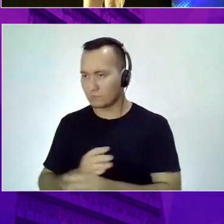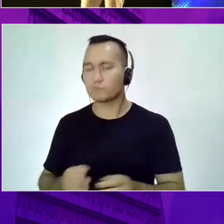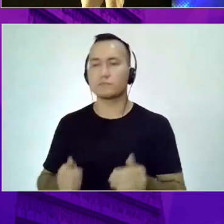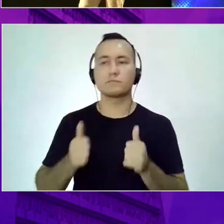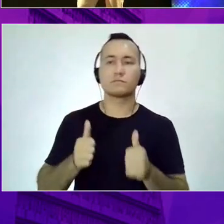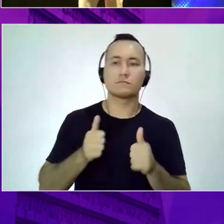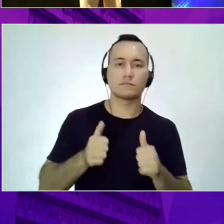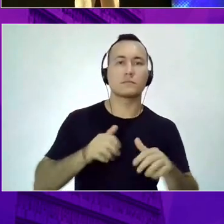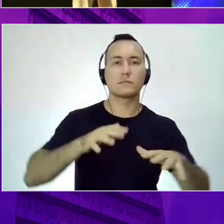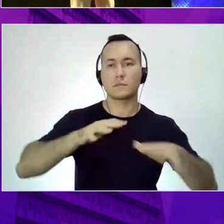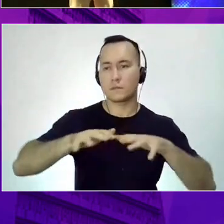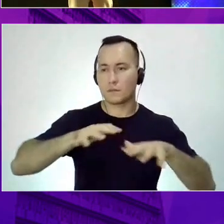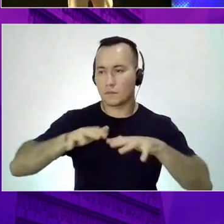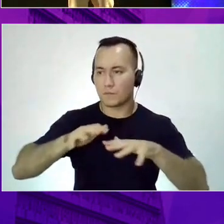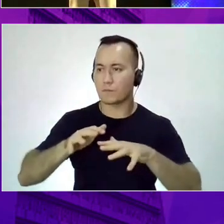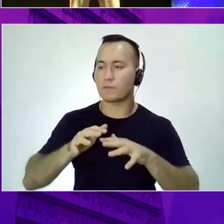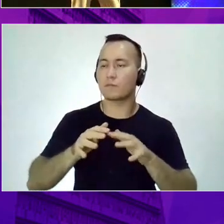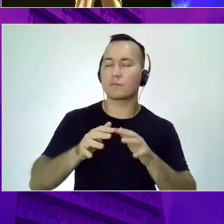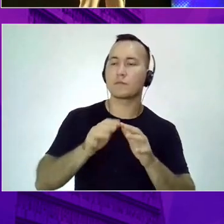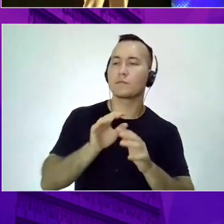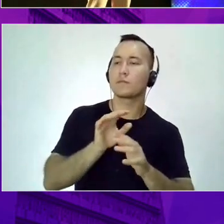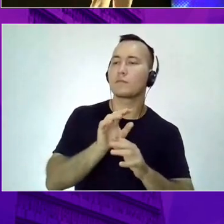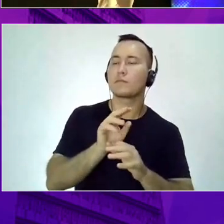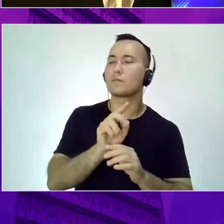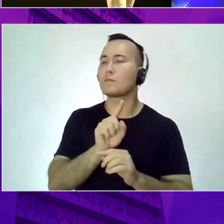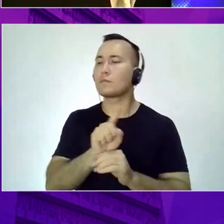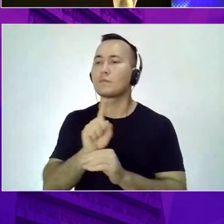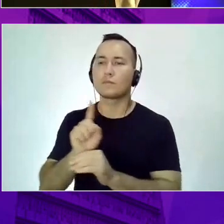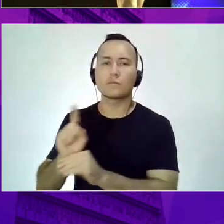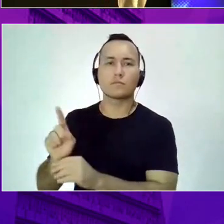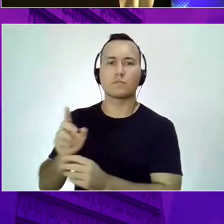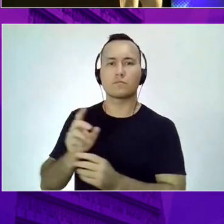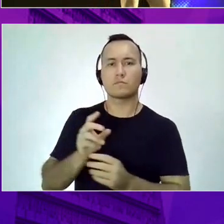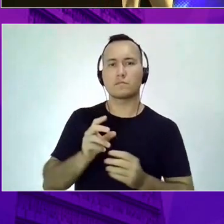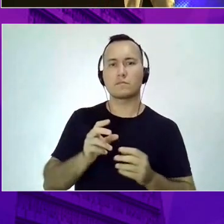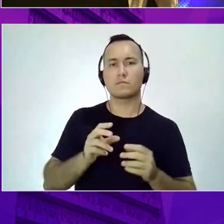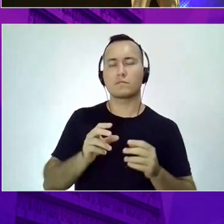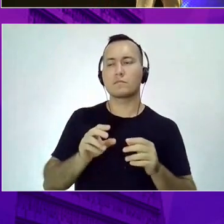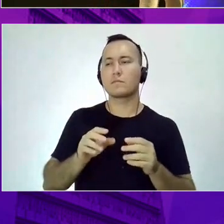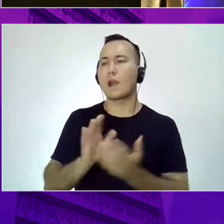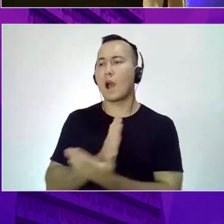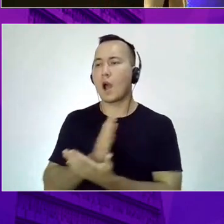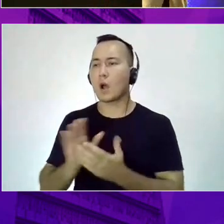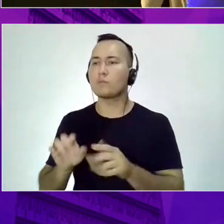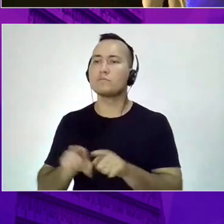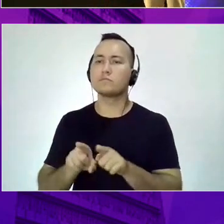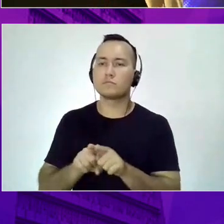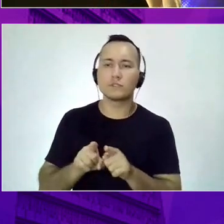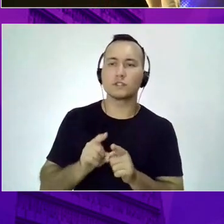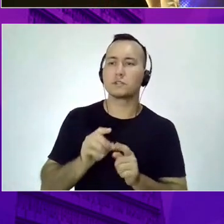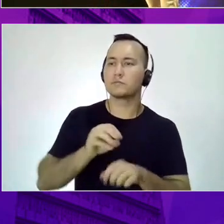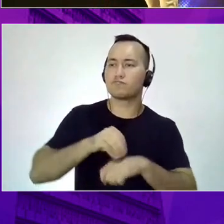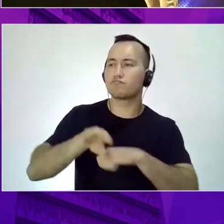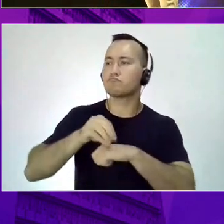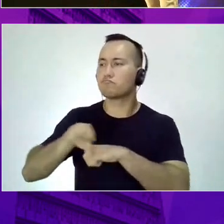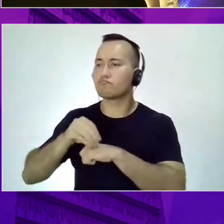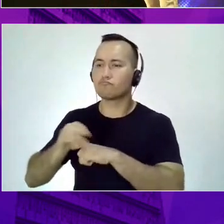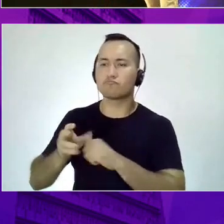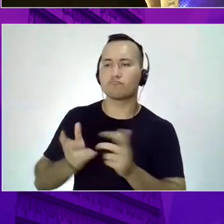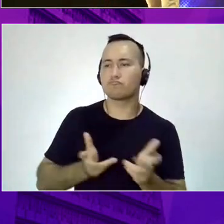todo esse processo e trabalhar com produtos, trabalhar com processos? Como é que a gente faz para se situar dentro disso